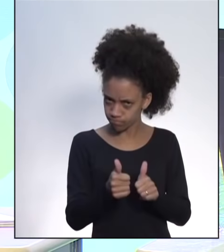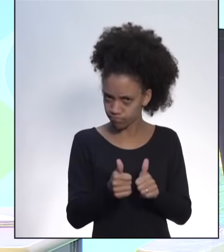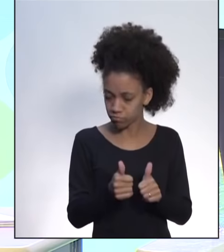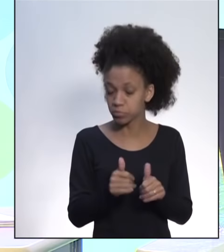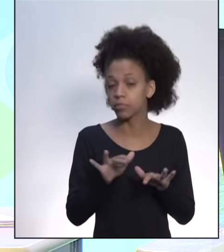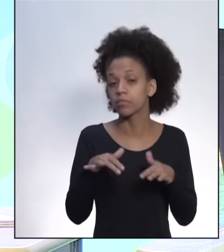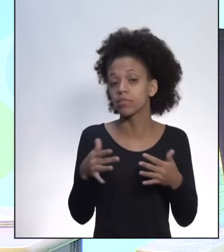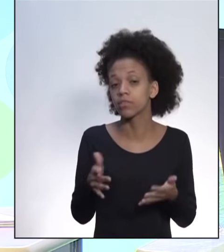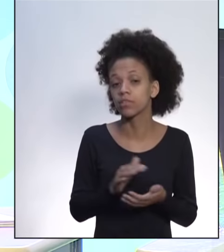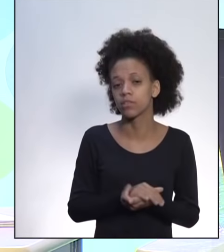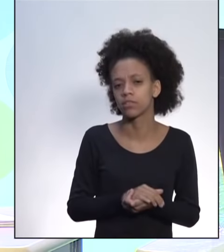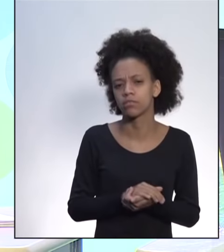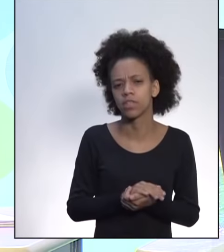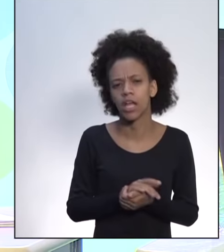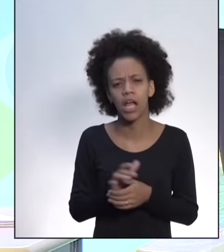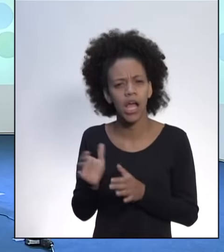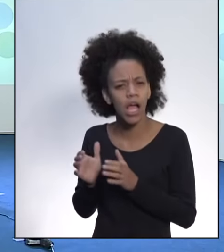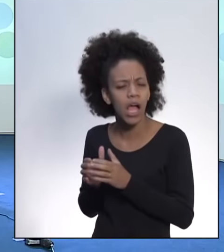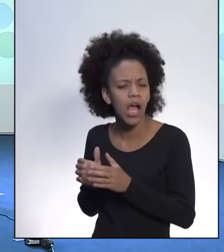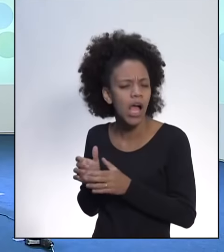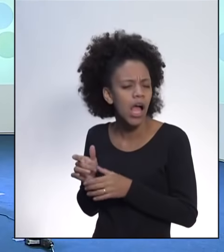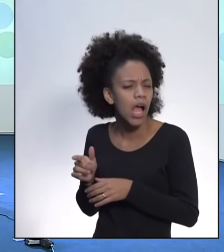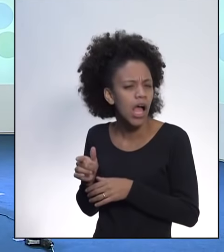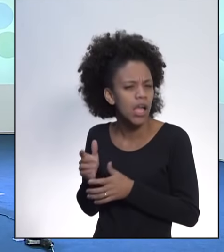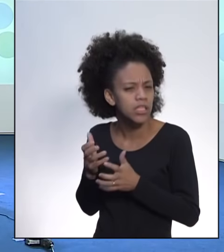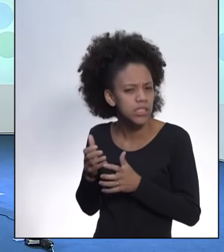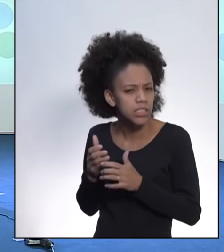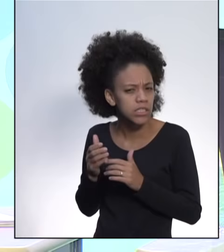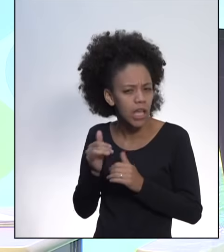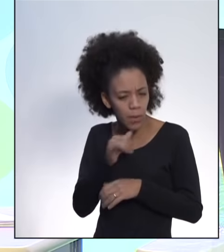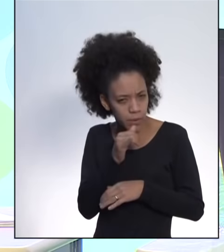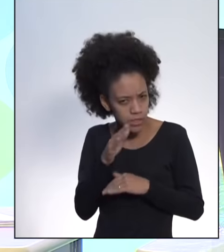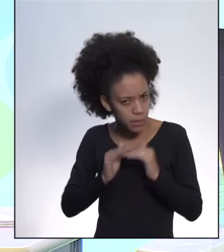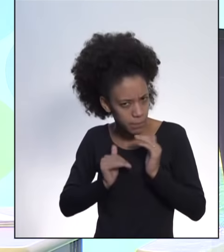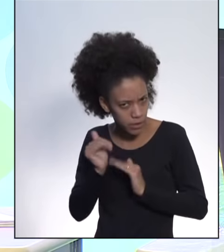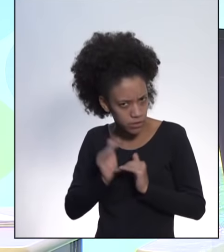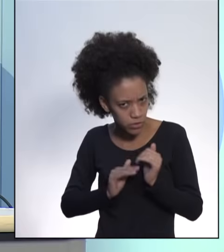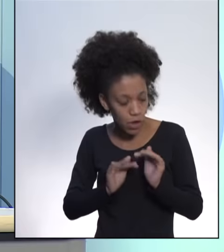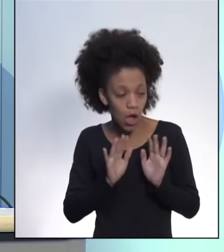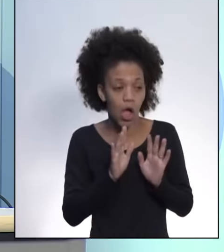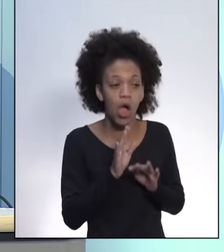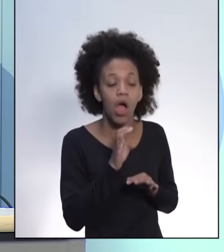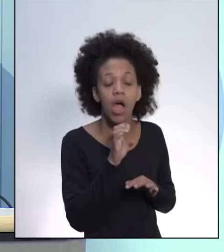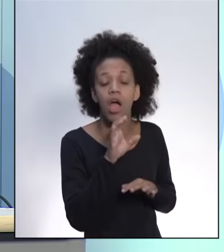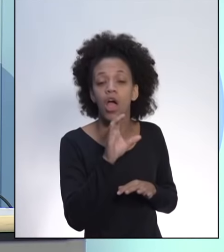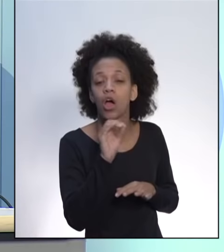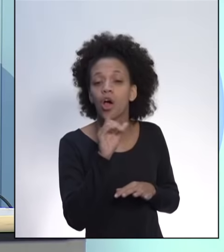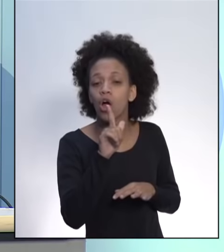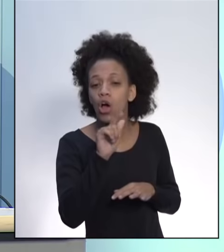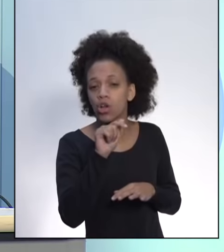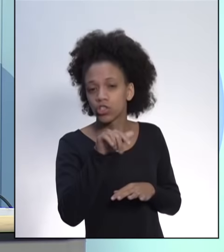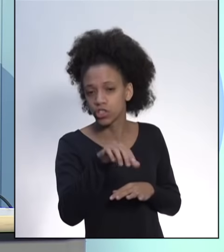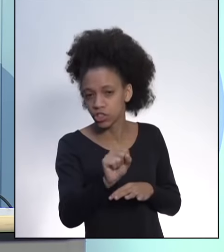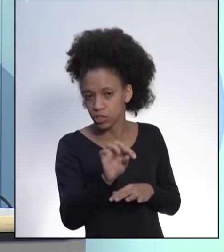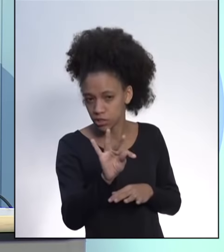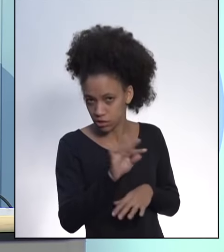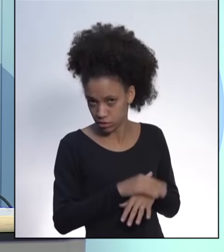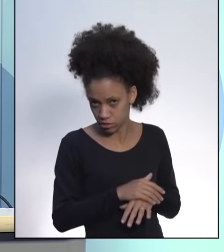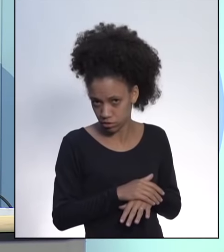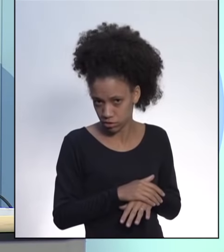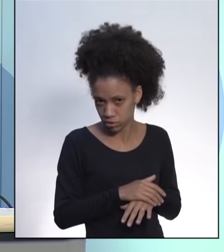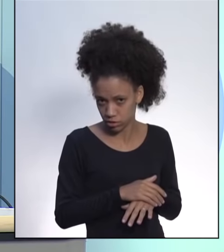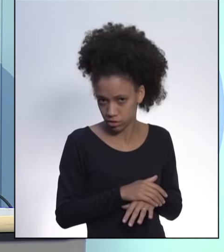então será que eles querem um exemplo prático pode dar para ele ecologistas arquius por som